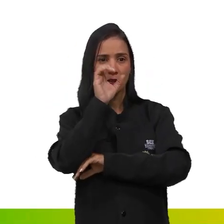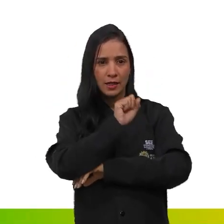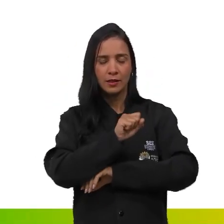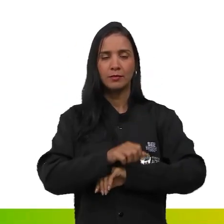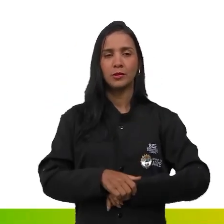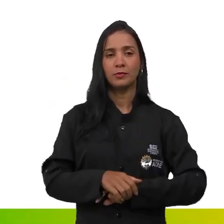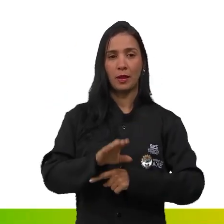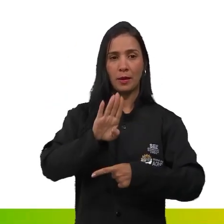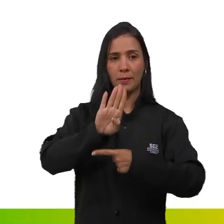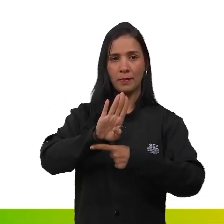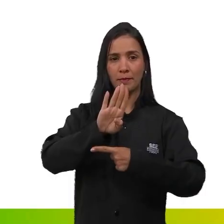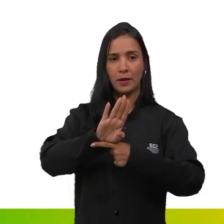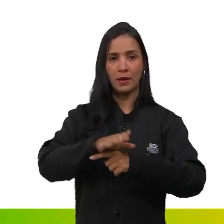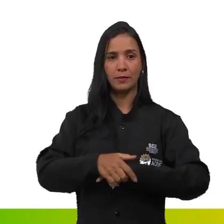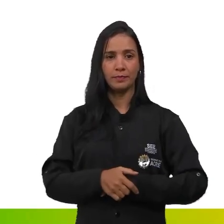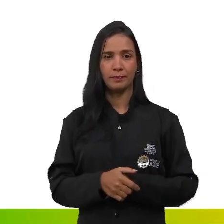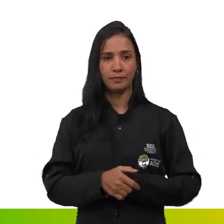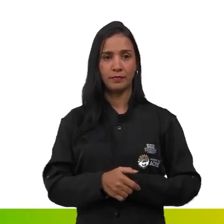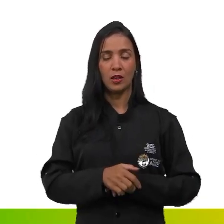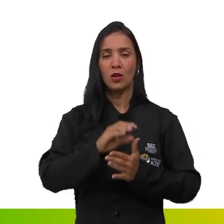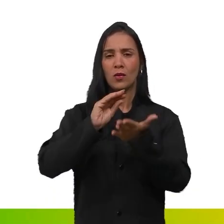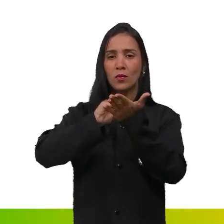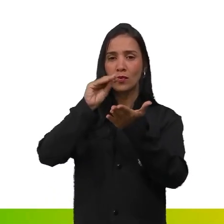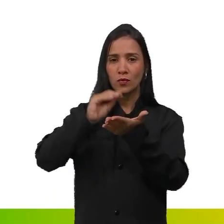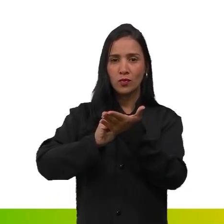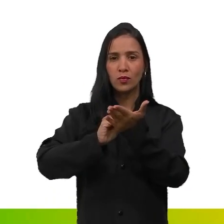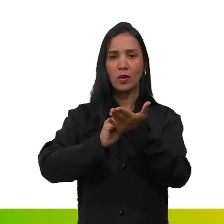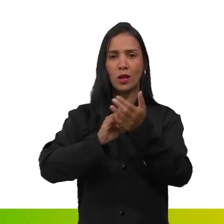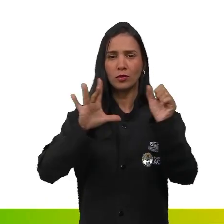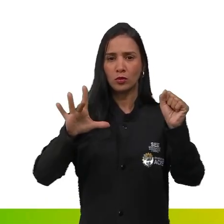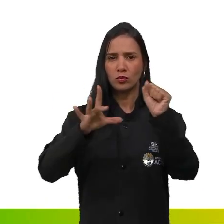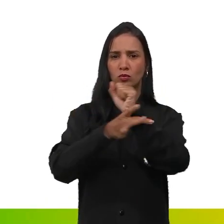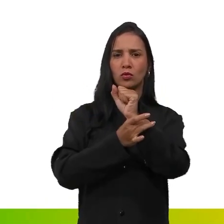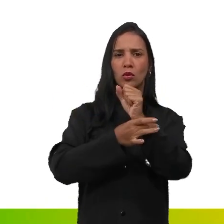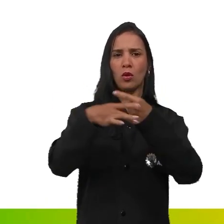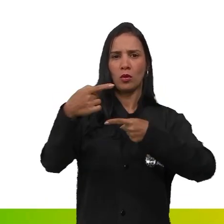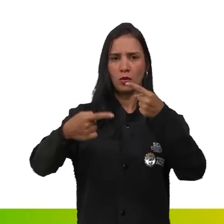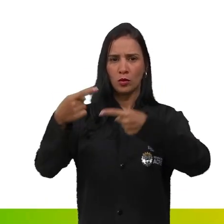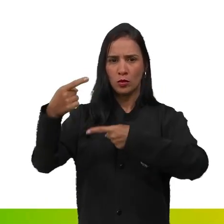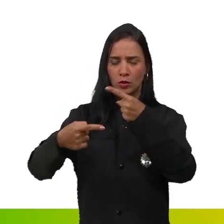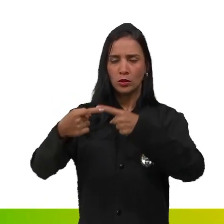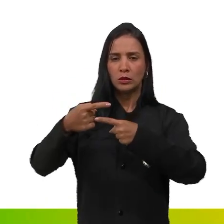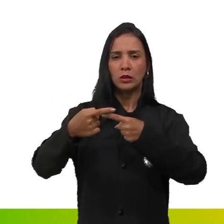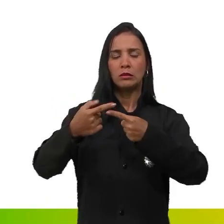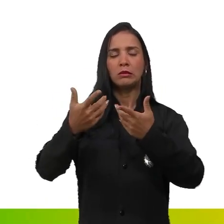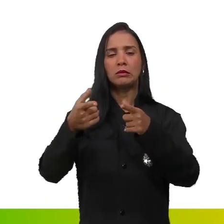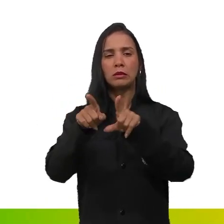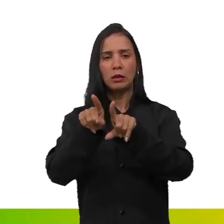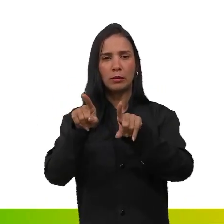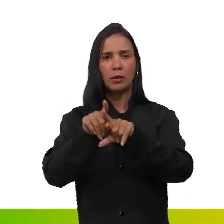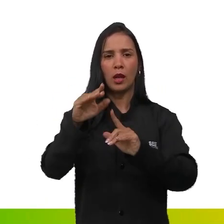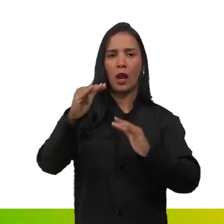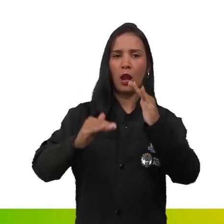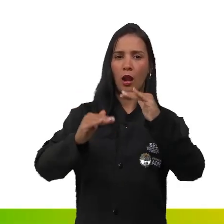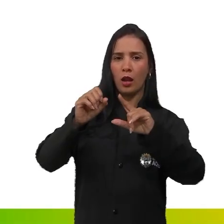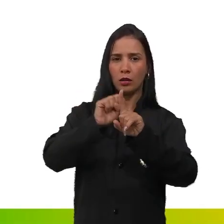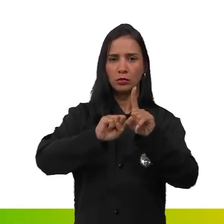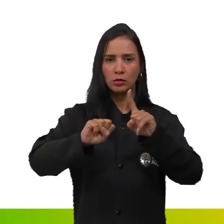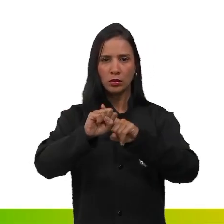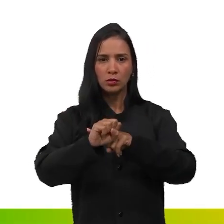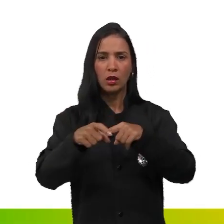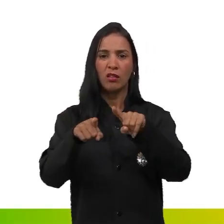Alternativa B: instabilidade política, desigualdade social e dependência